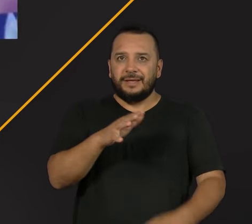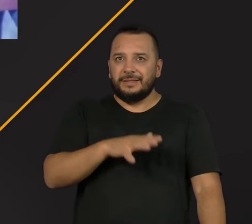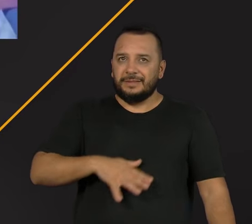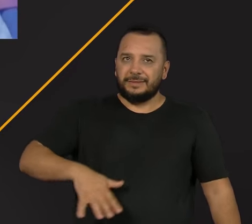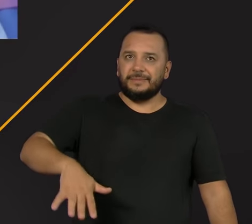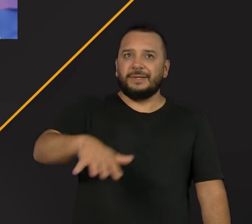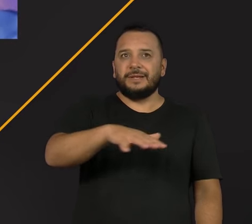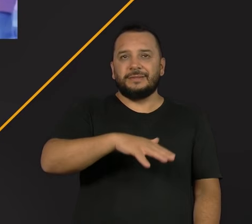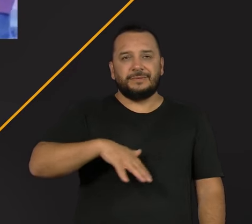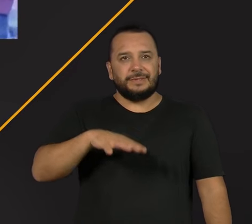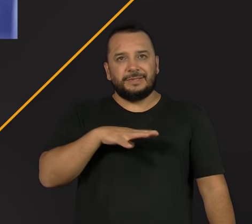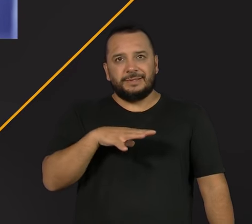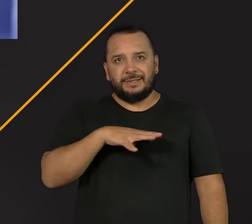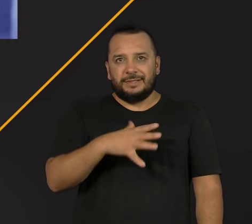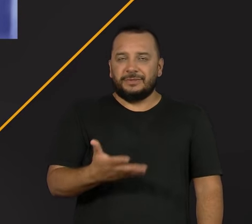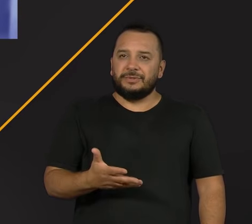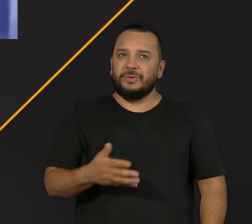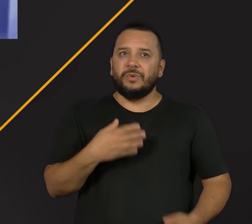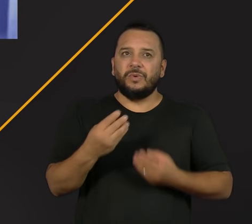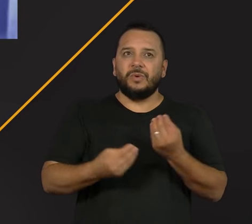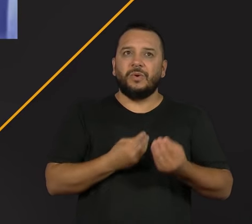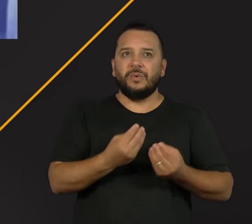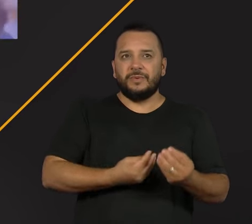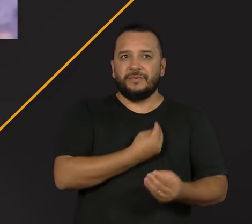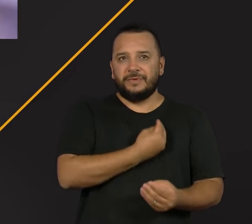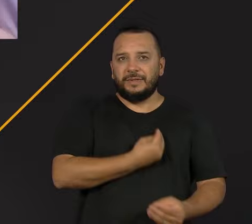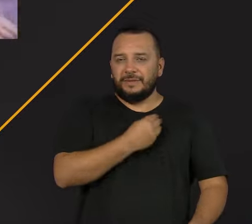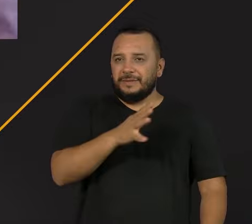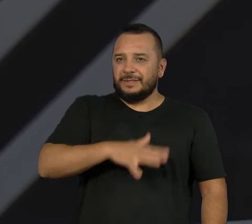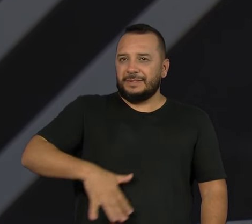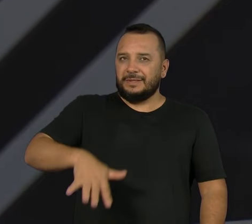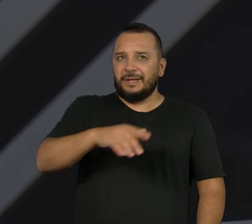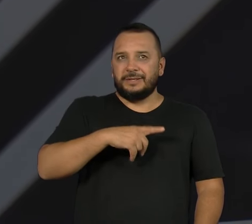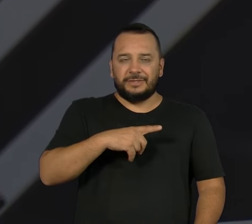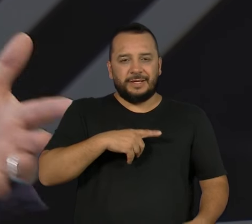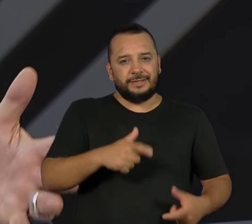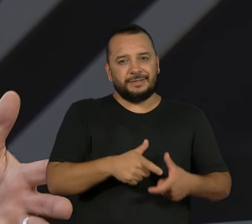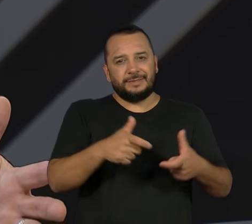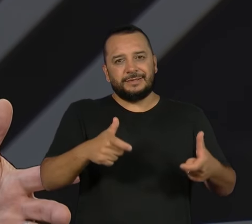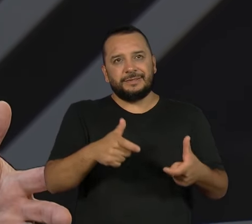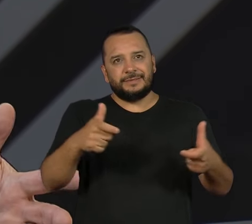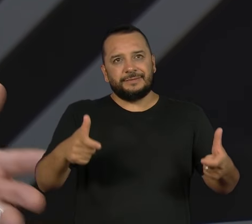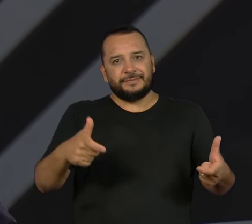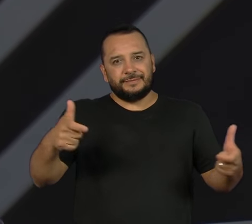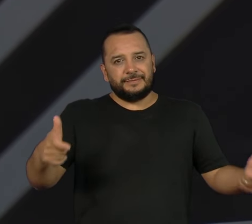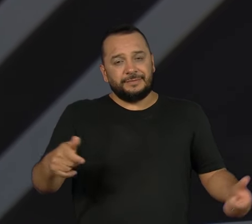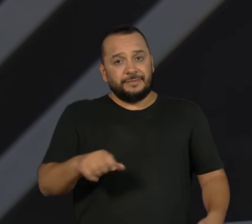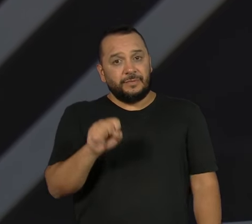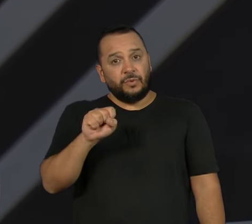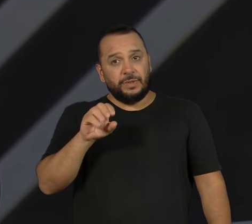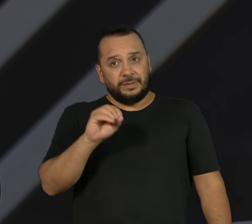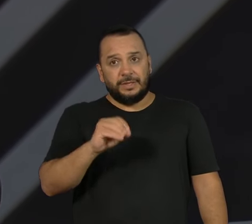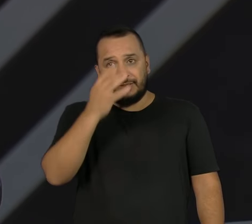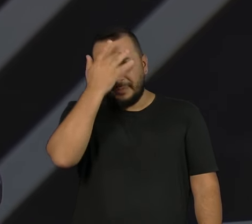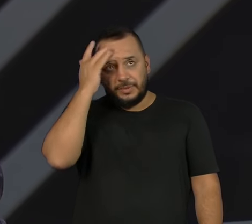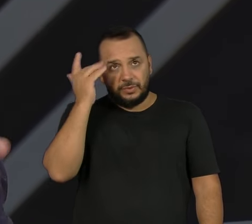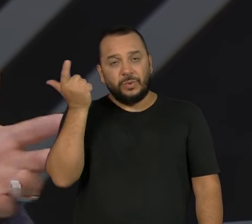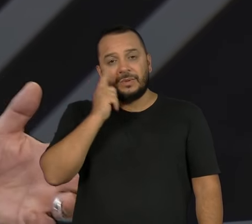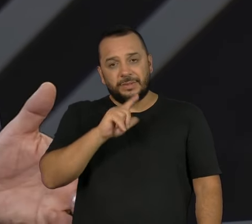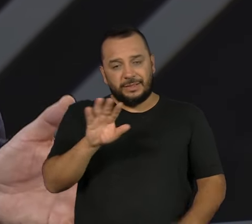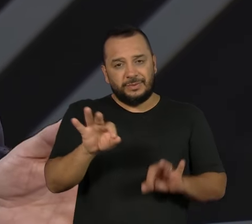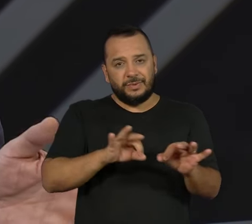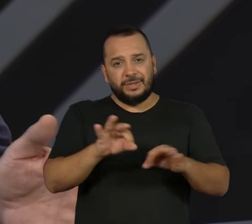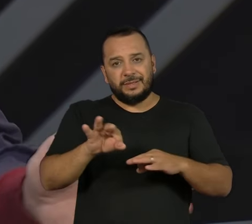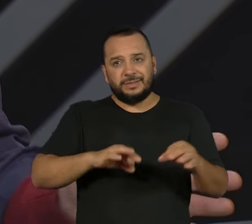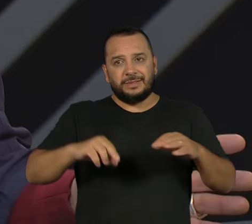na cidade. Como você vive numa cidade que está crescendo? Se 80 pessoas se organizam no palco,